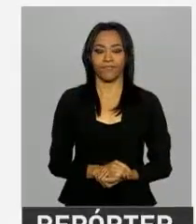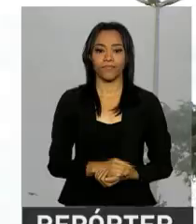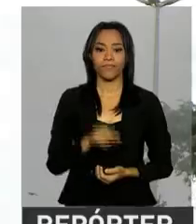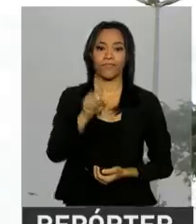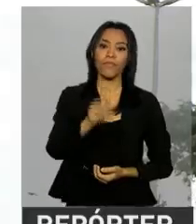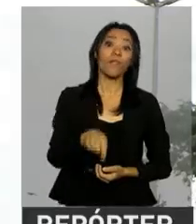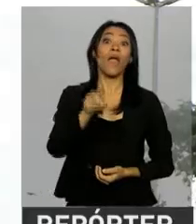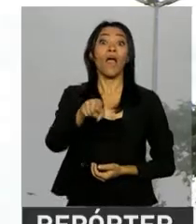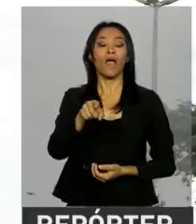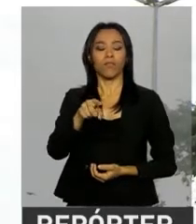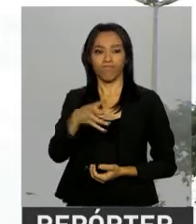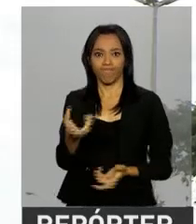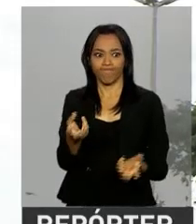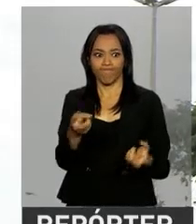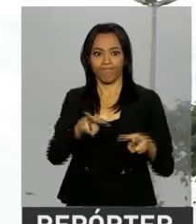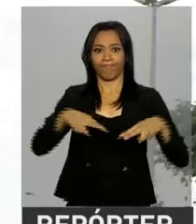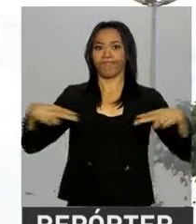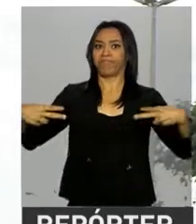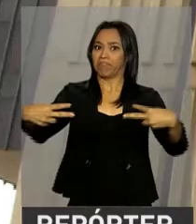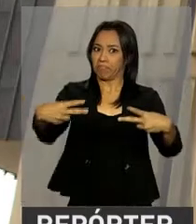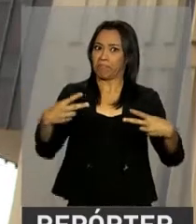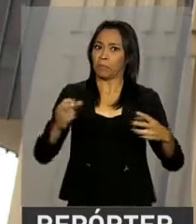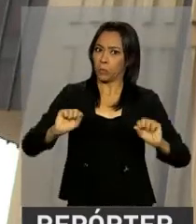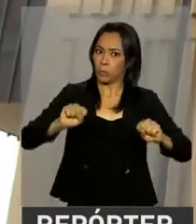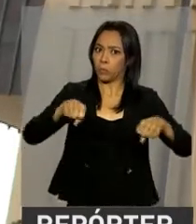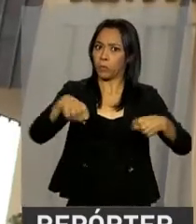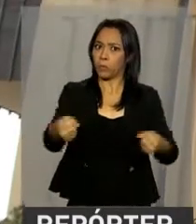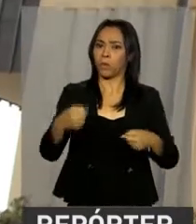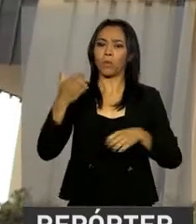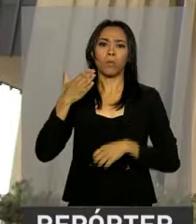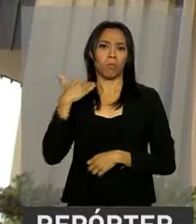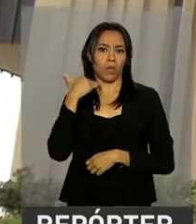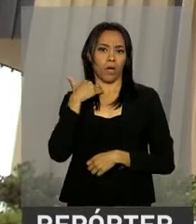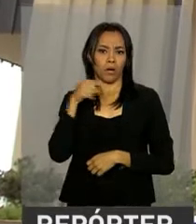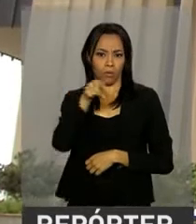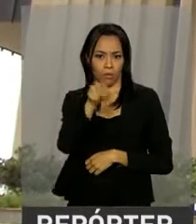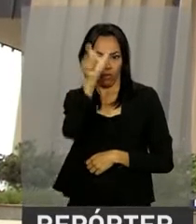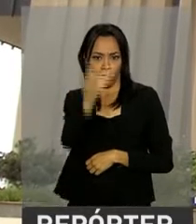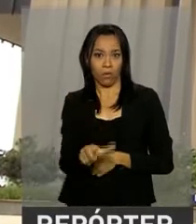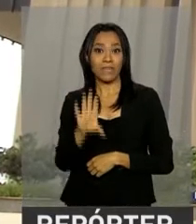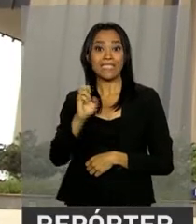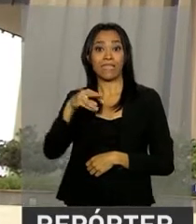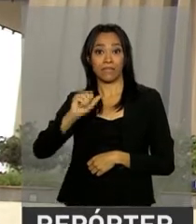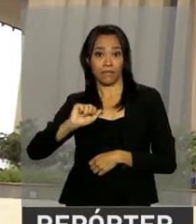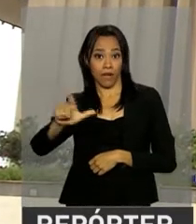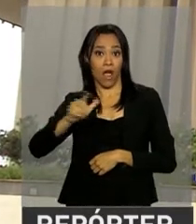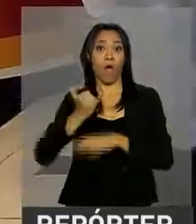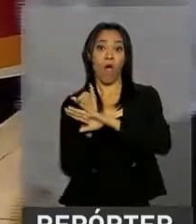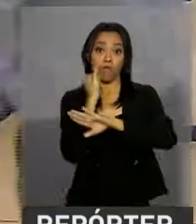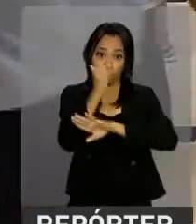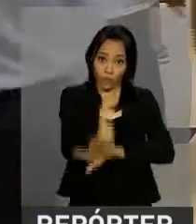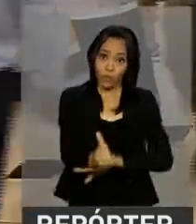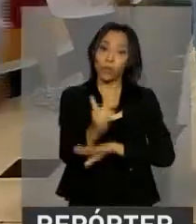São sinais de recuperação. Segundo o Banco Central, houve um avanço no crescimento da economia brasileira em setembro